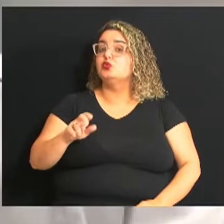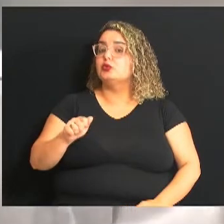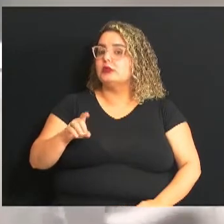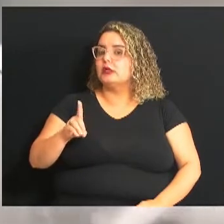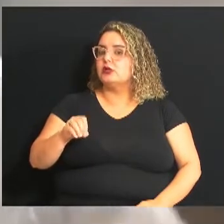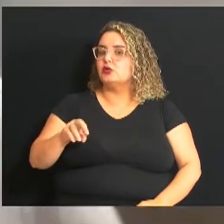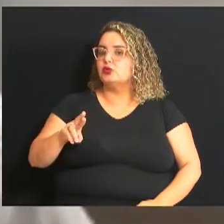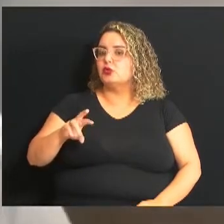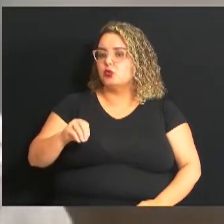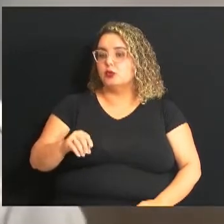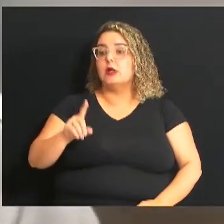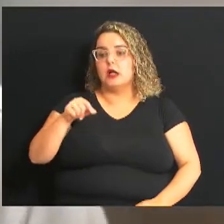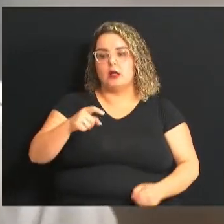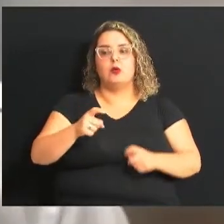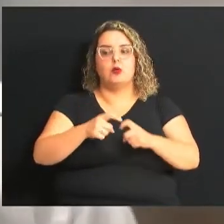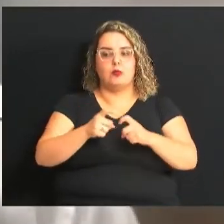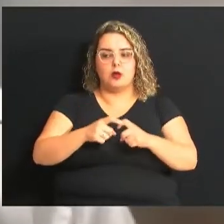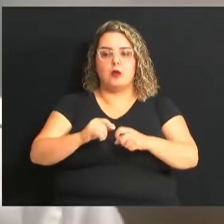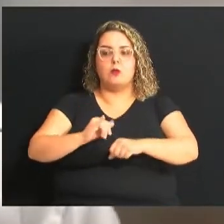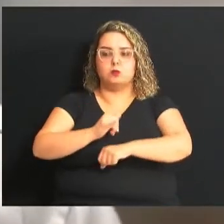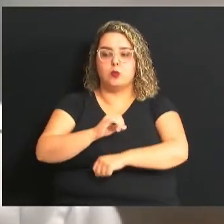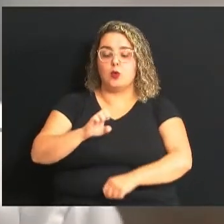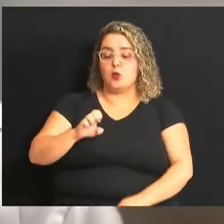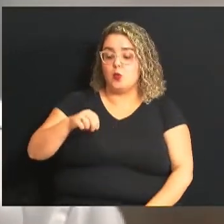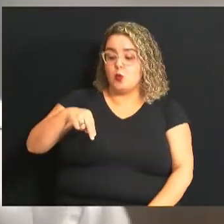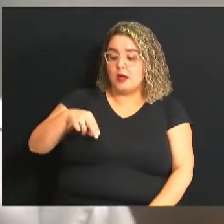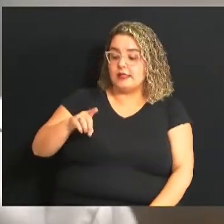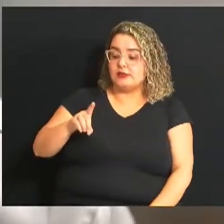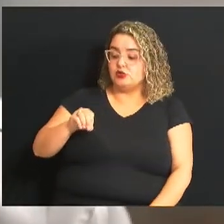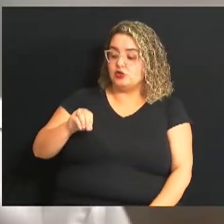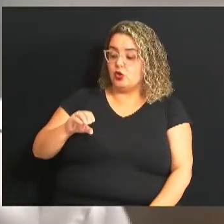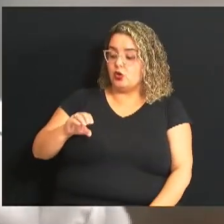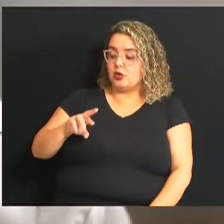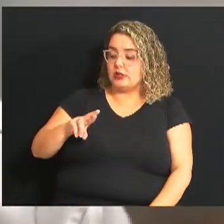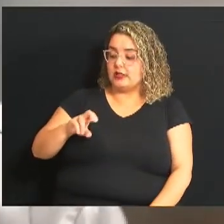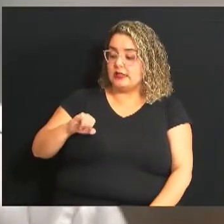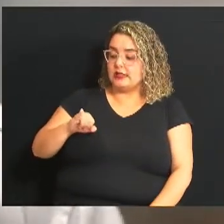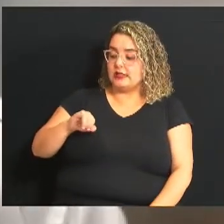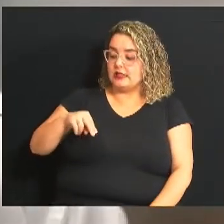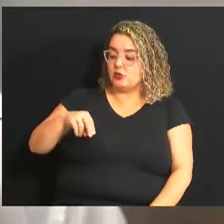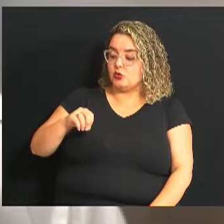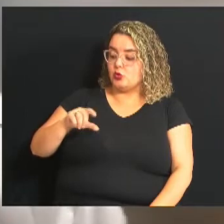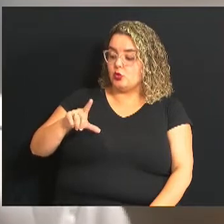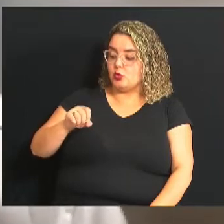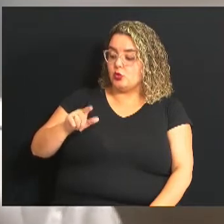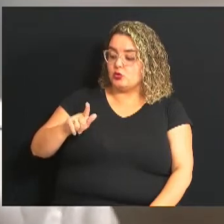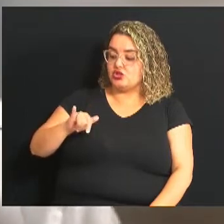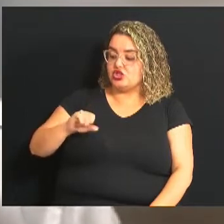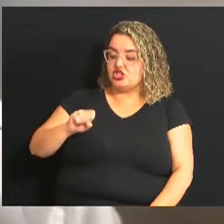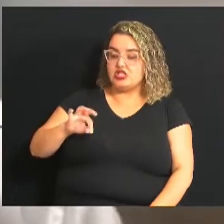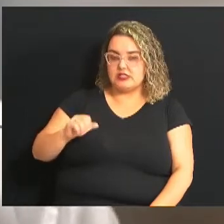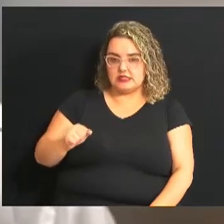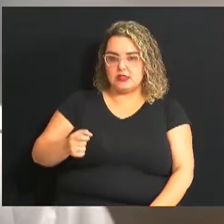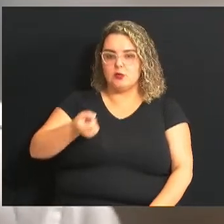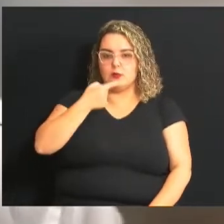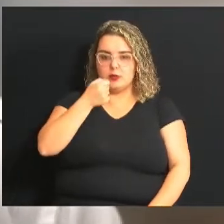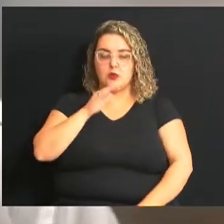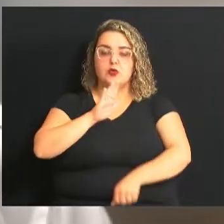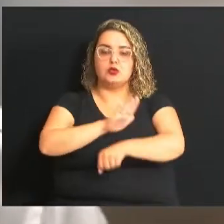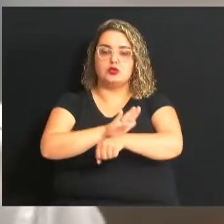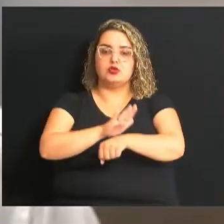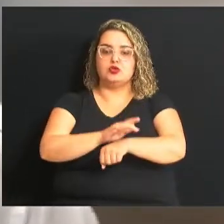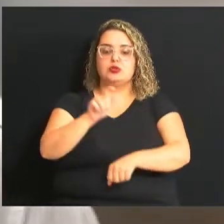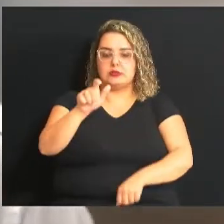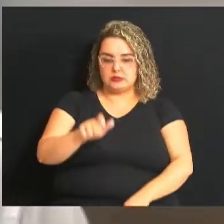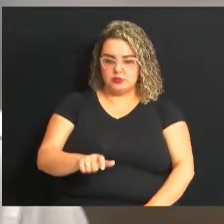da obesidade, o endocrinologista, que vai entrar com medicamentos que vão ajudar esse indivíduo